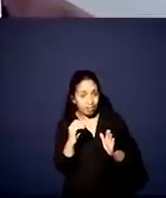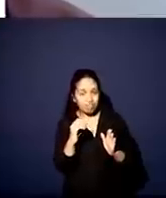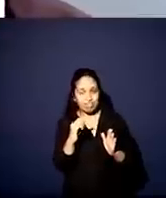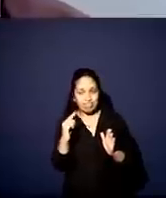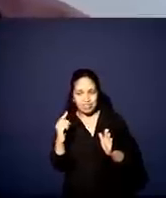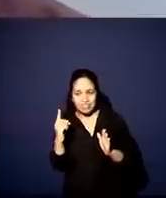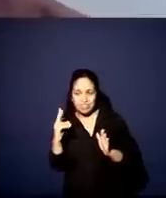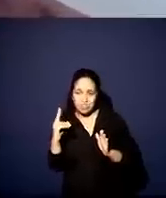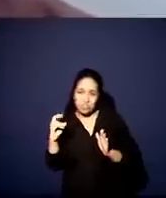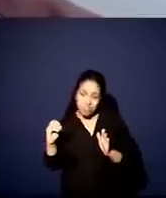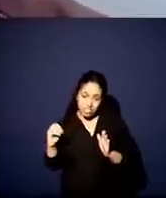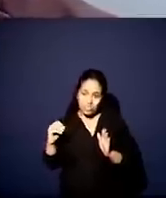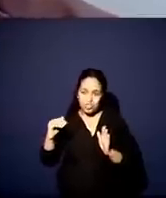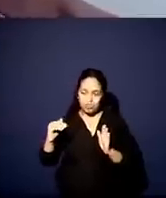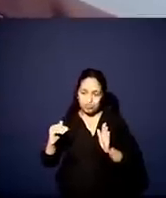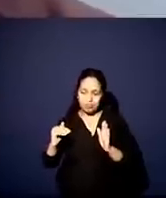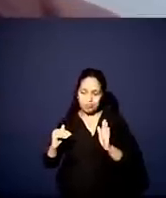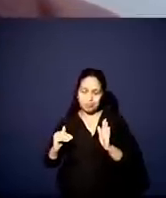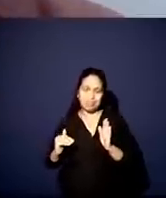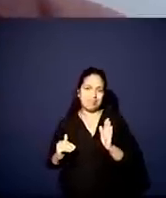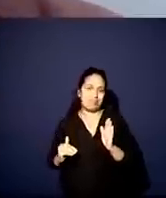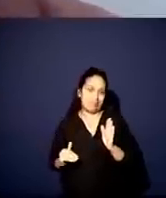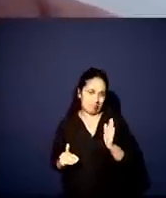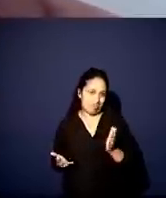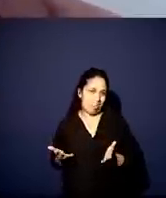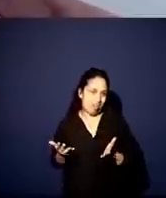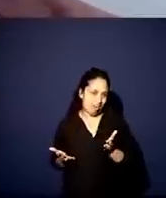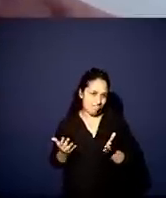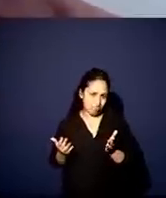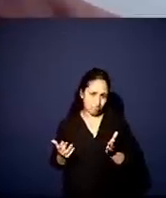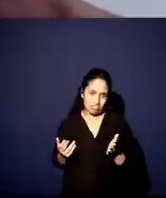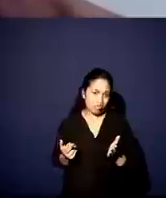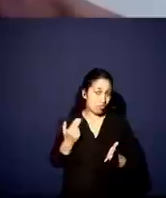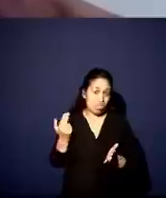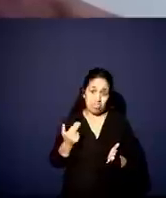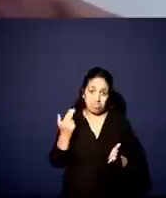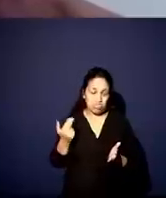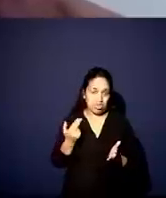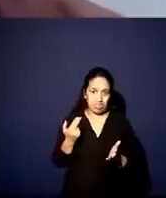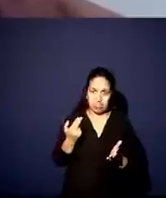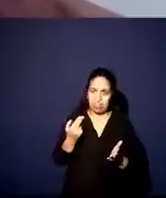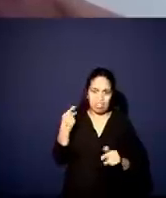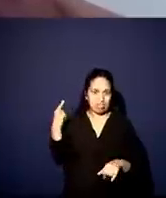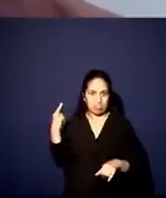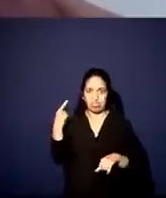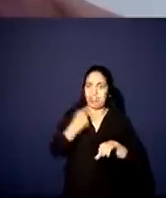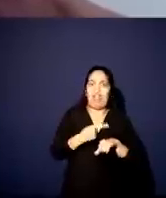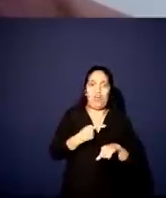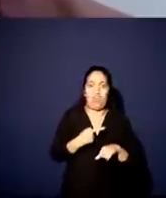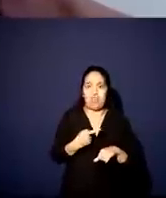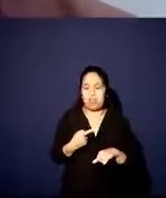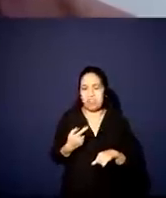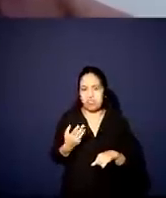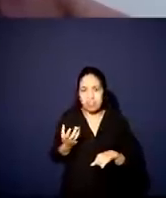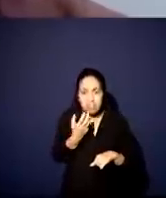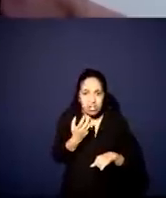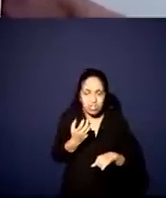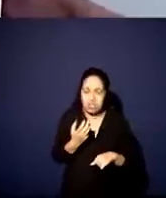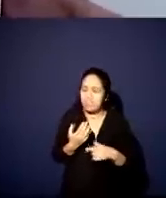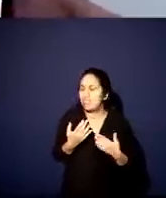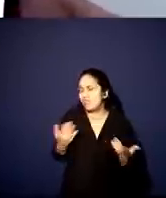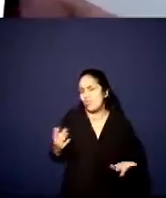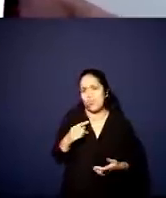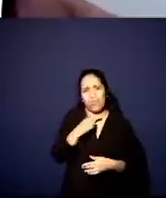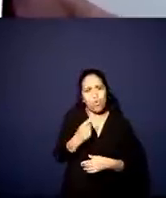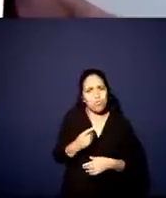120, e assim vai. Não adianta querer fazer um negócio ambicioso, principalmente nesse momento, que não é